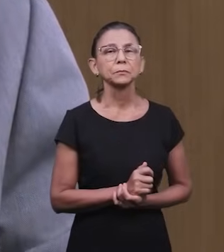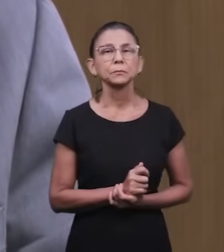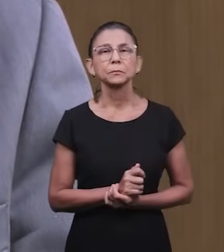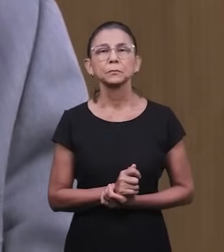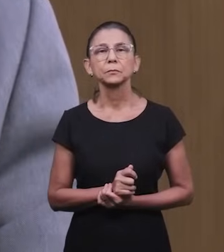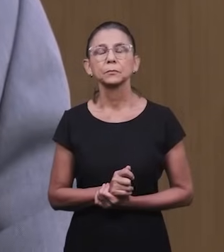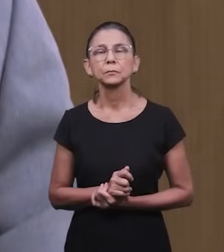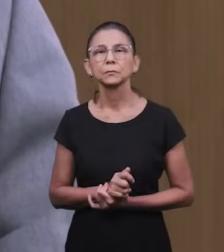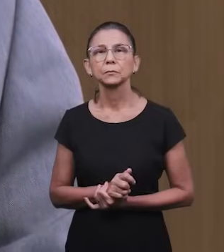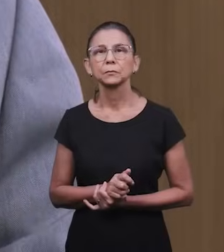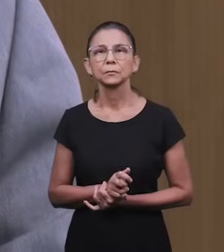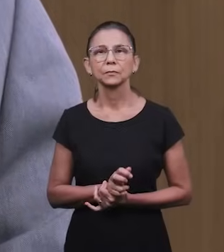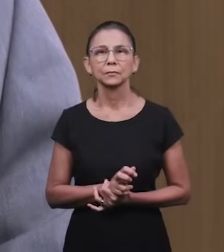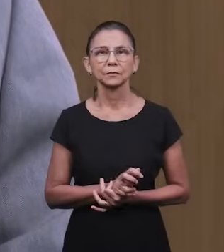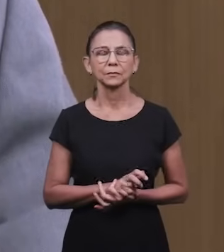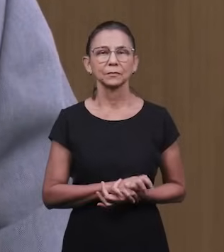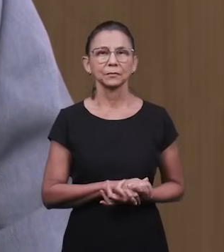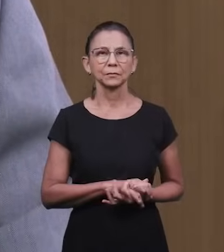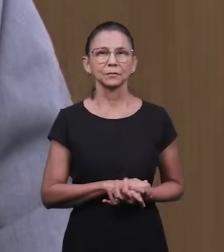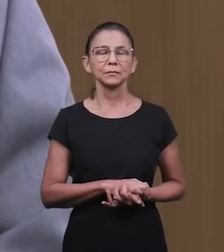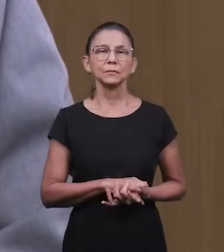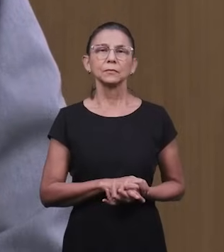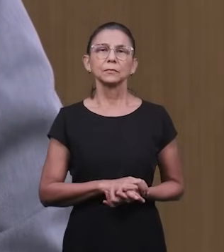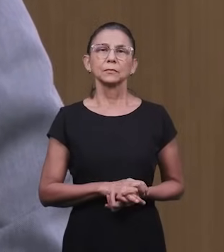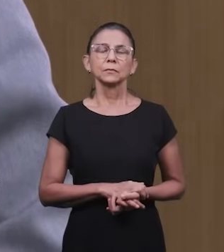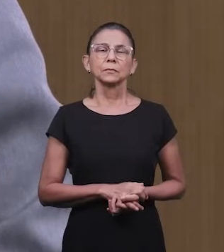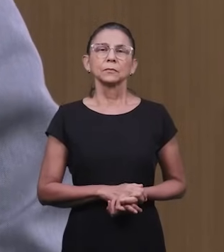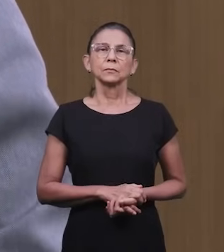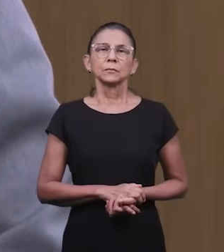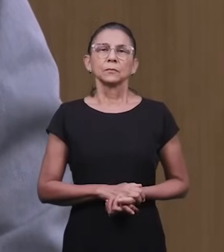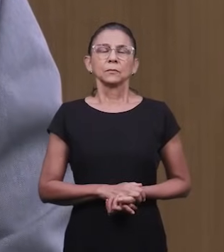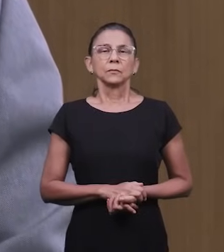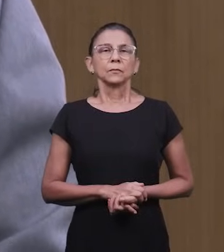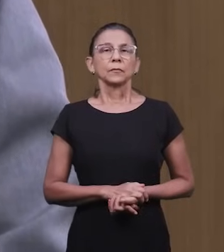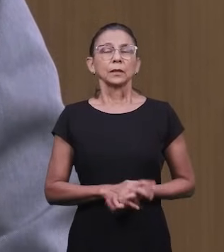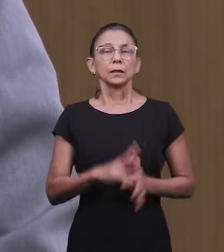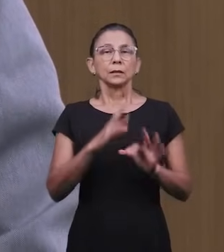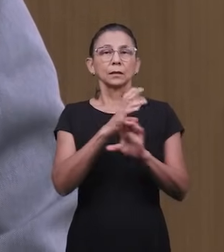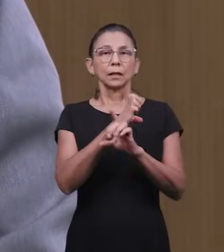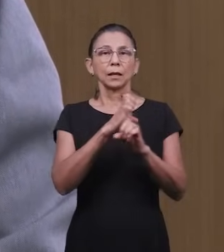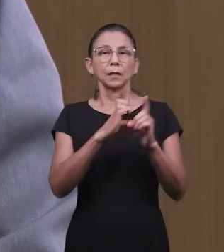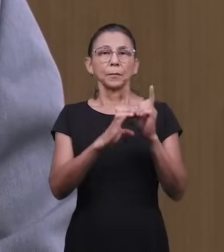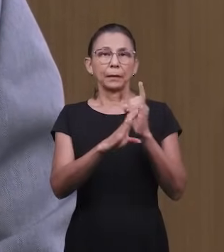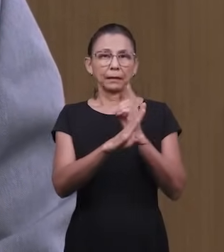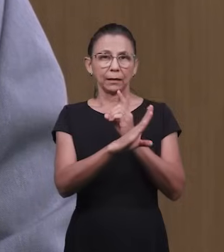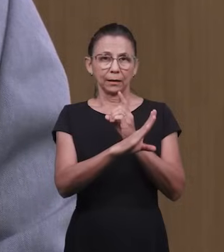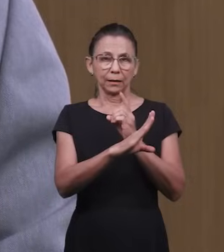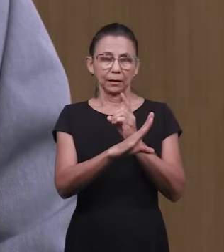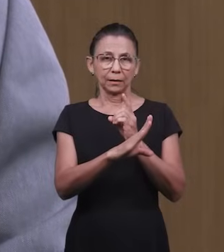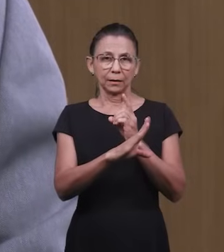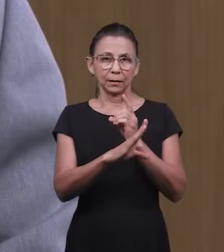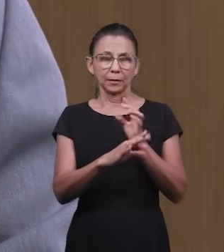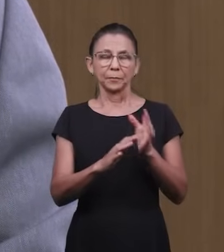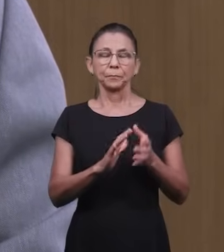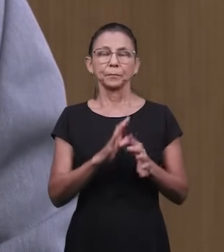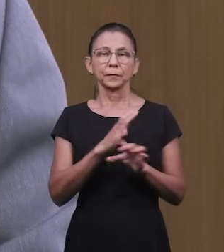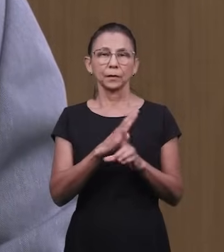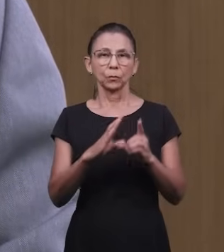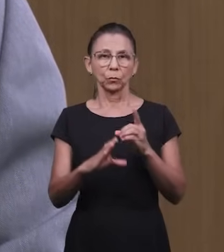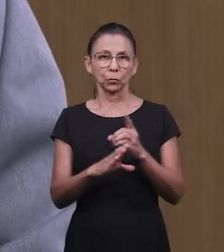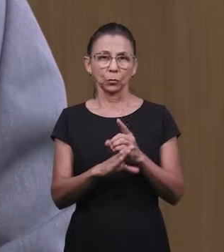a orientação para o estudo da palavra no culto das 10 horas